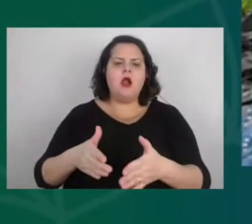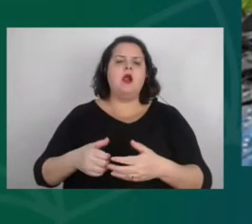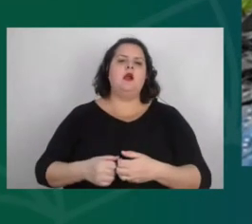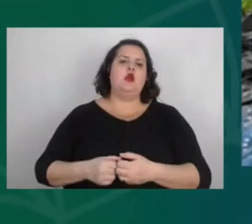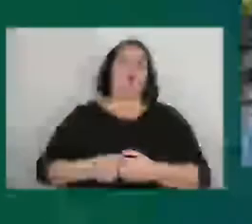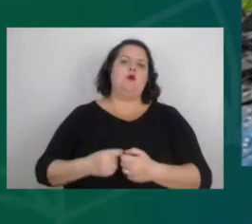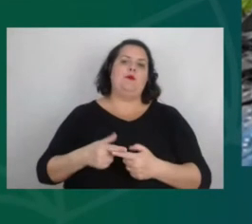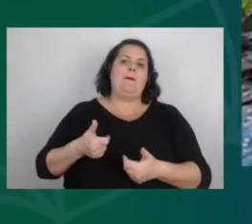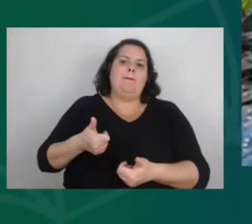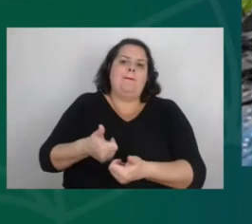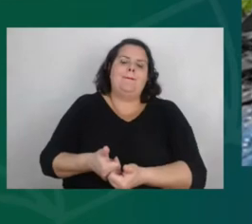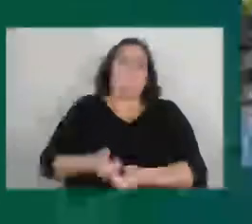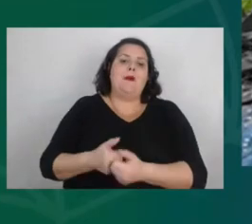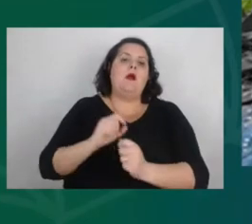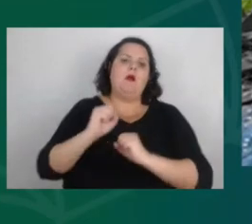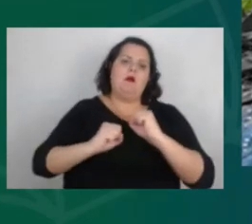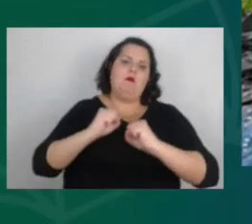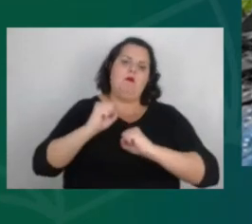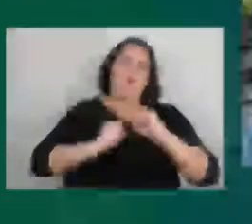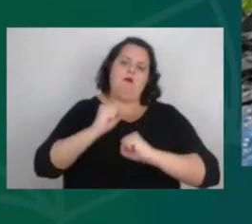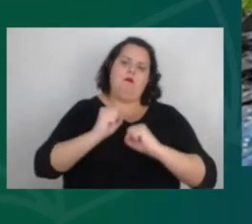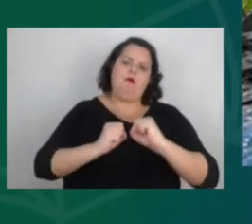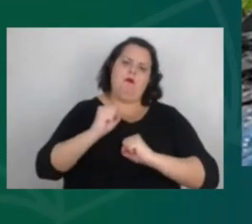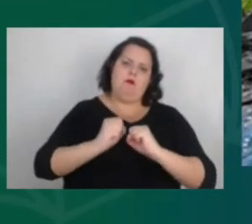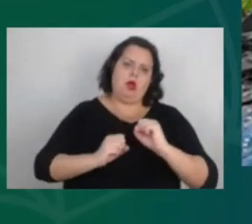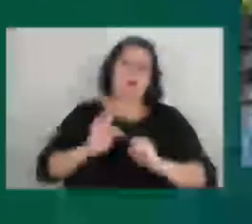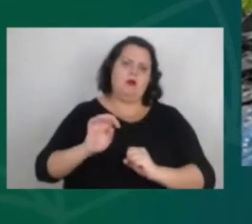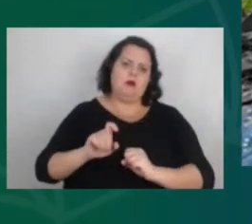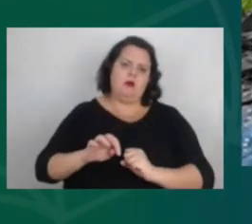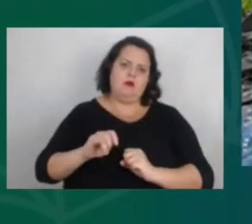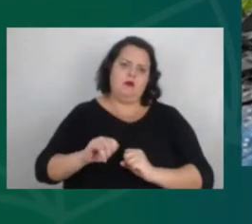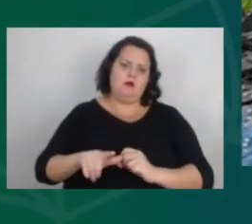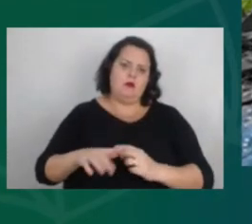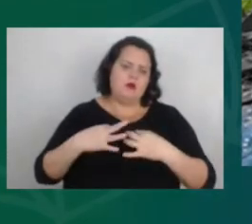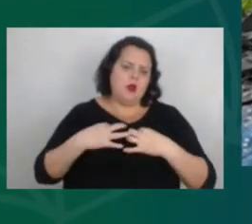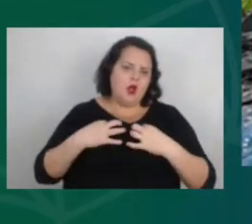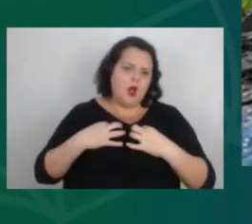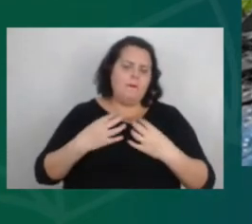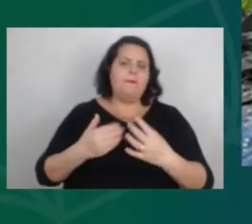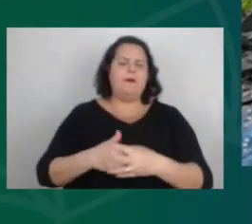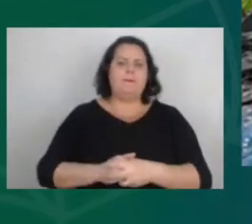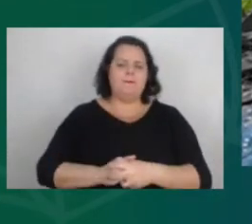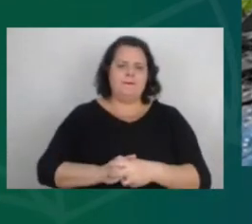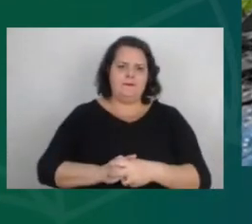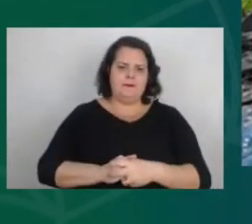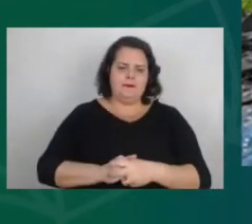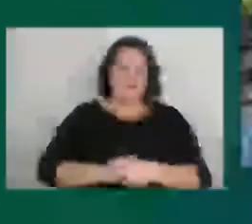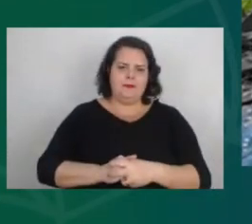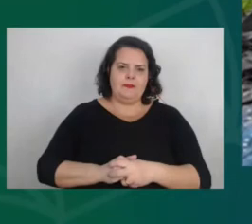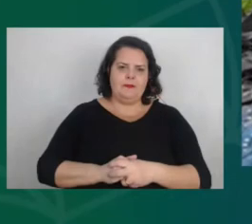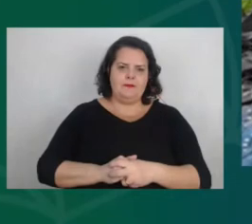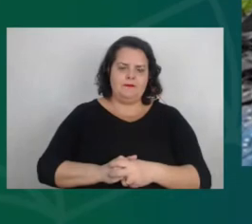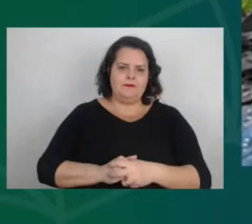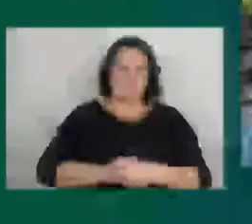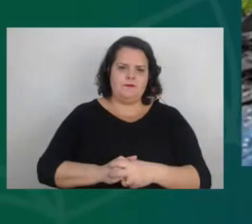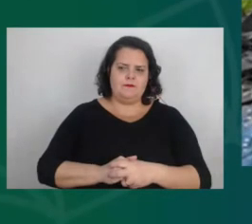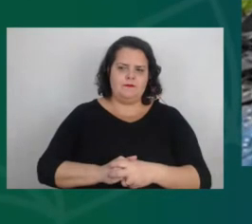indústrias têxteis, via os efluentes têxteis. Eu pus aqui esse slide só para